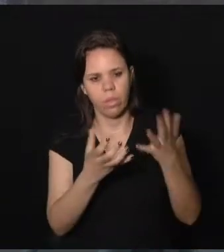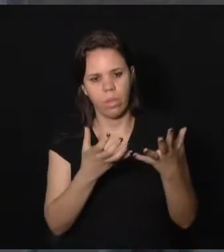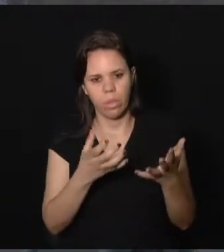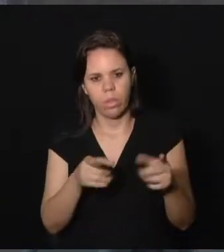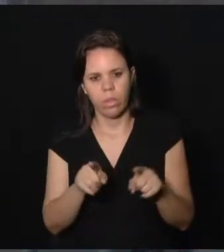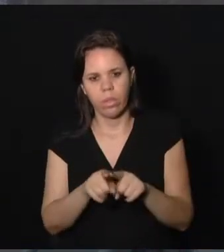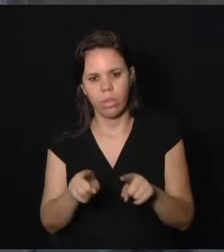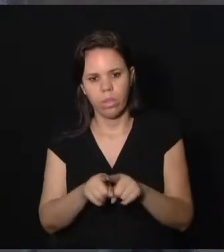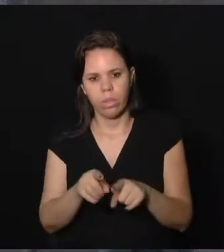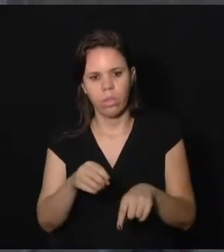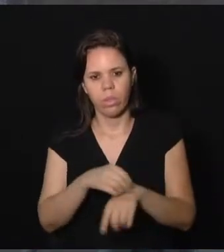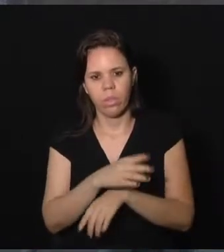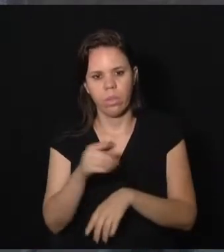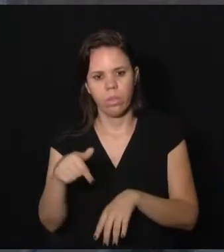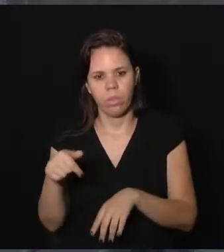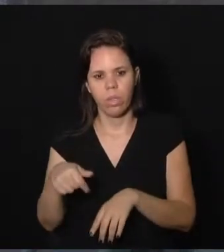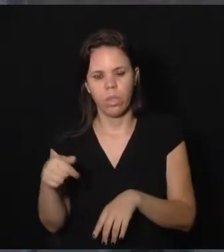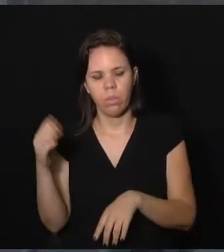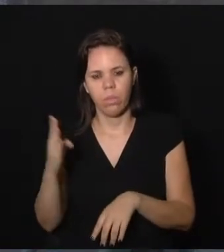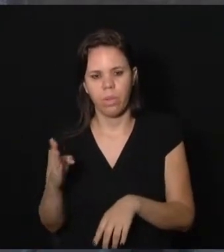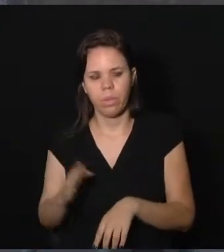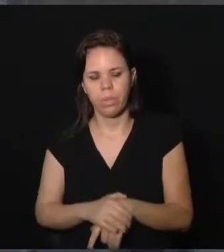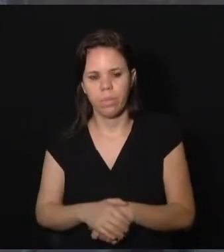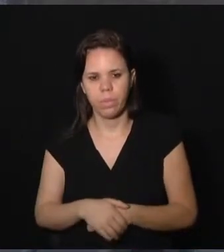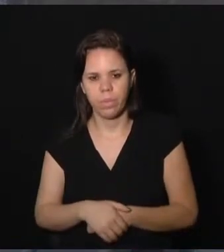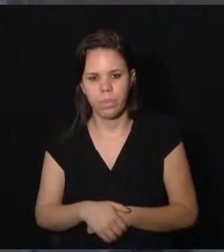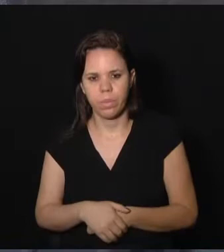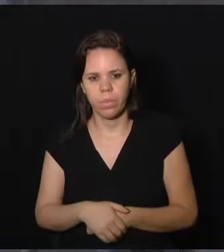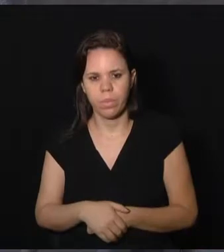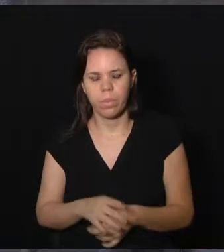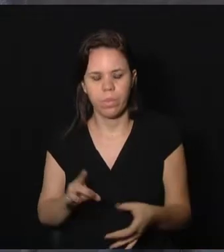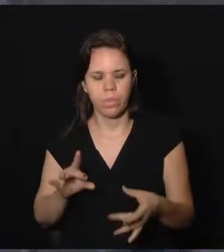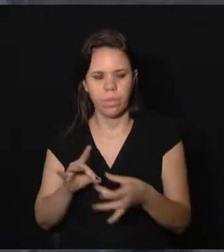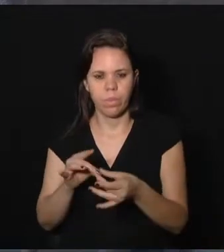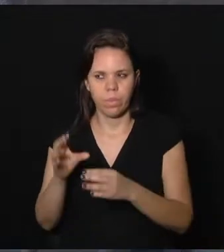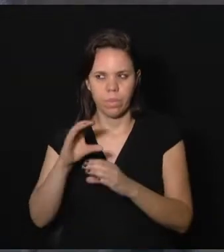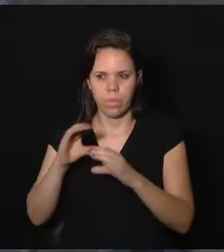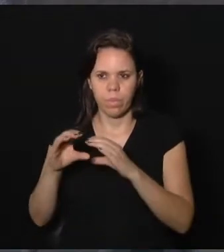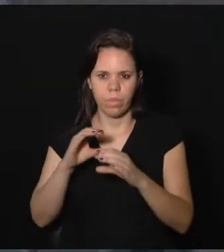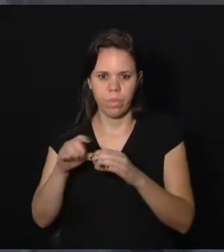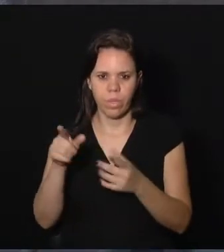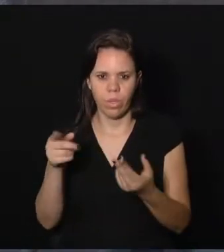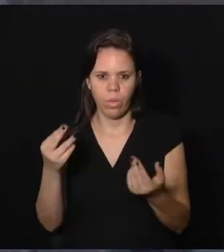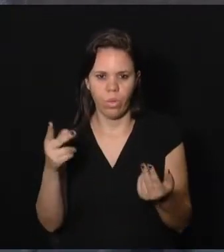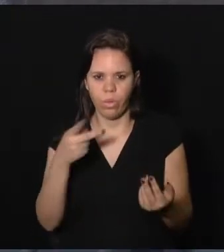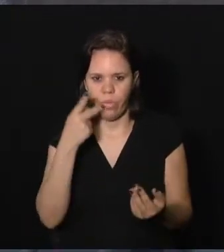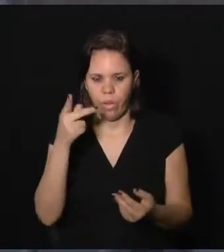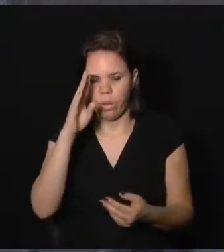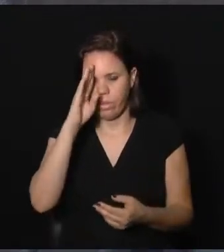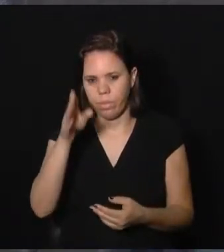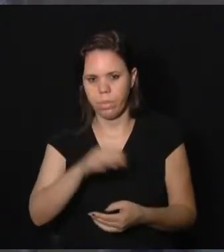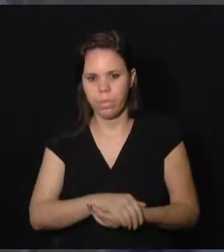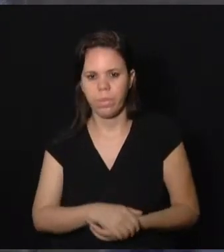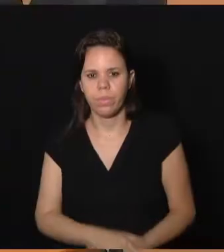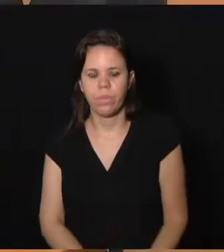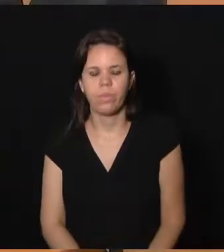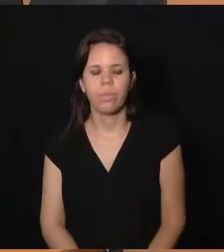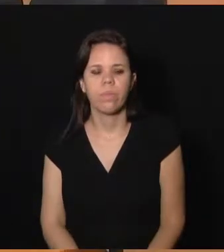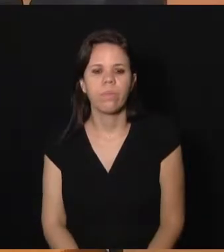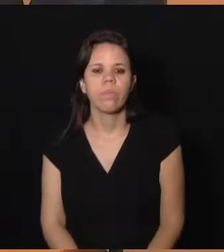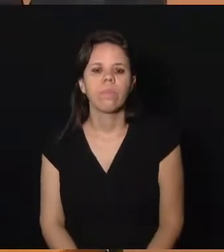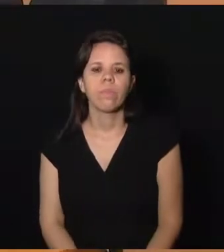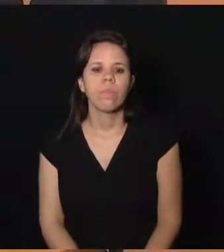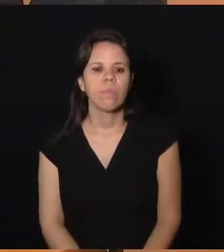que queiram exportar para cá, para o Brasil. Então, esse intercâmbio, como você falou, ele é fundamental.